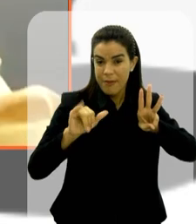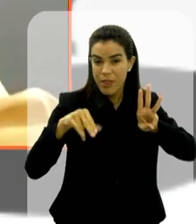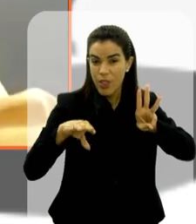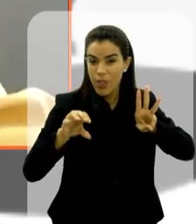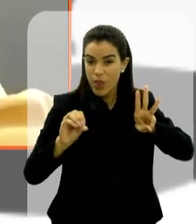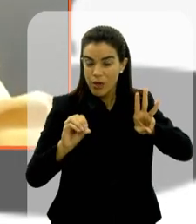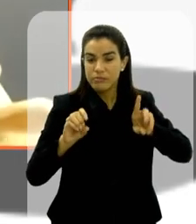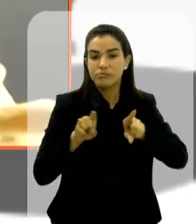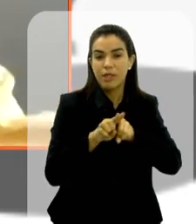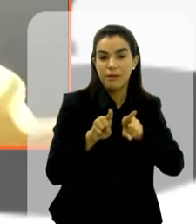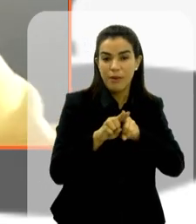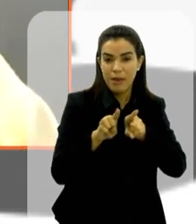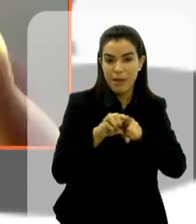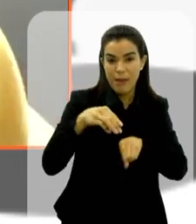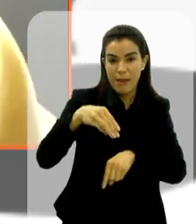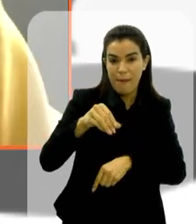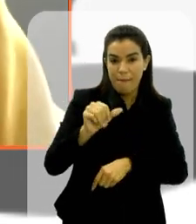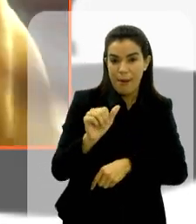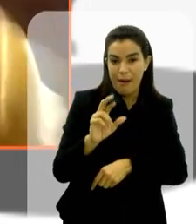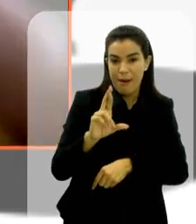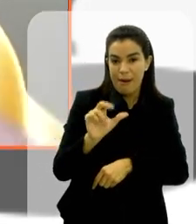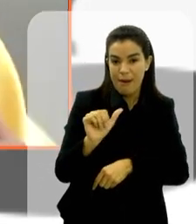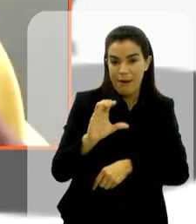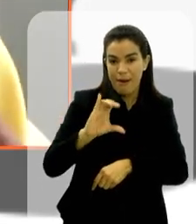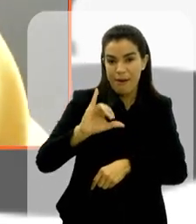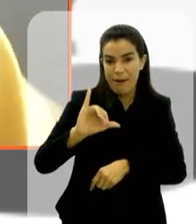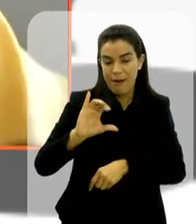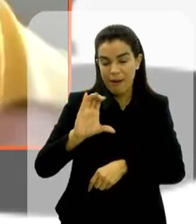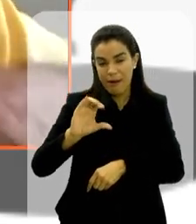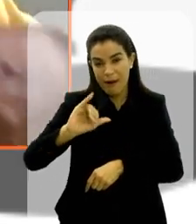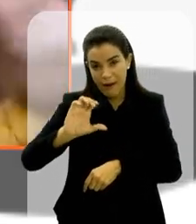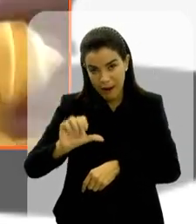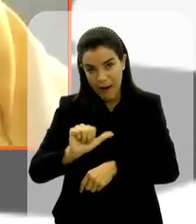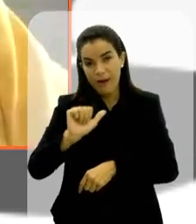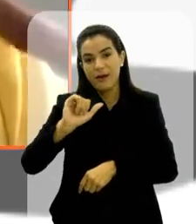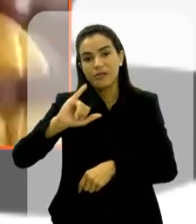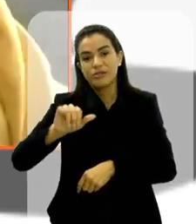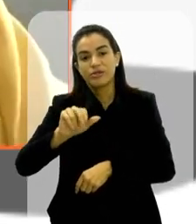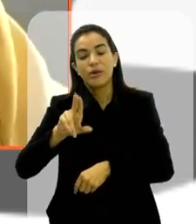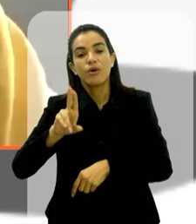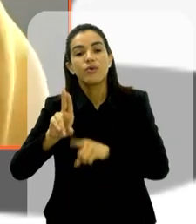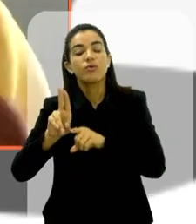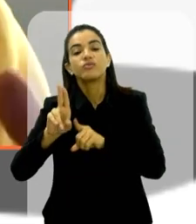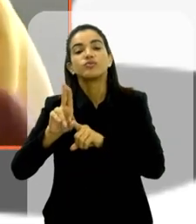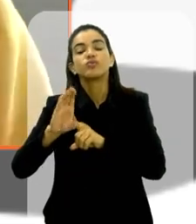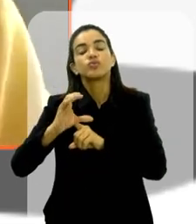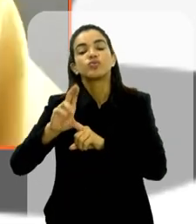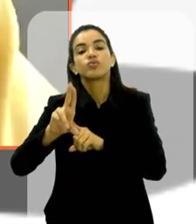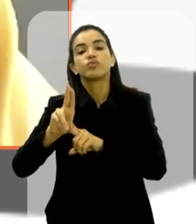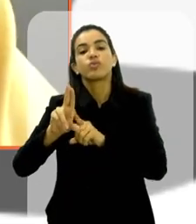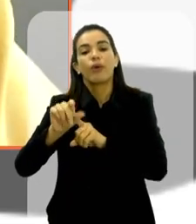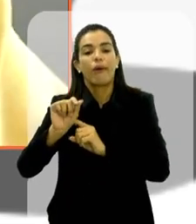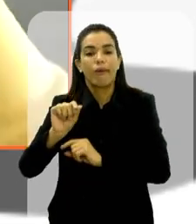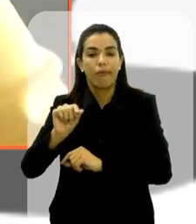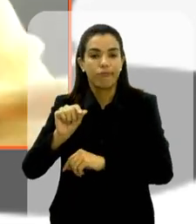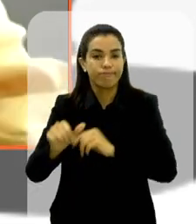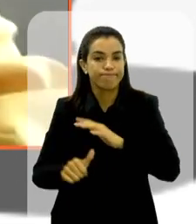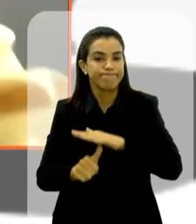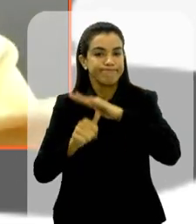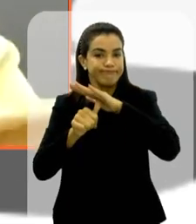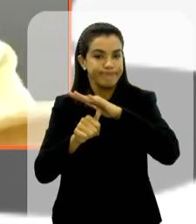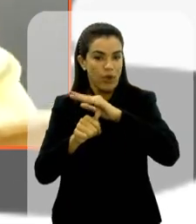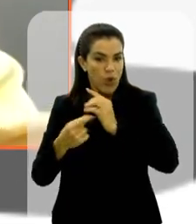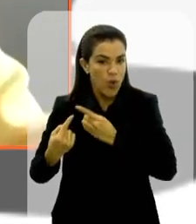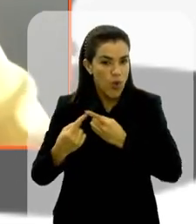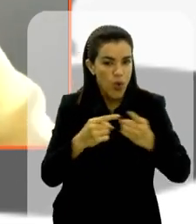Maracajaguaçu, comandados por Araribóia, foram até o Rio de Janeiro e lá começaram a participar das batalhas contra os franceses